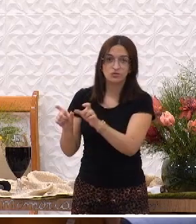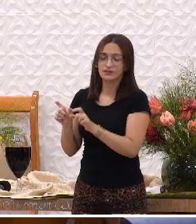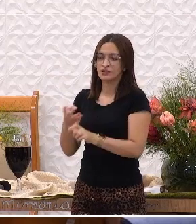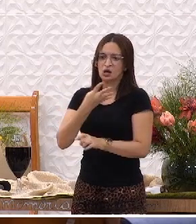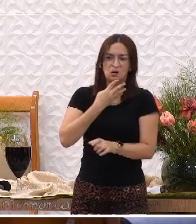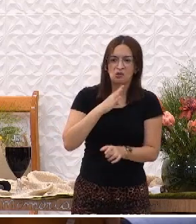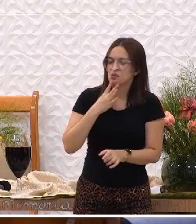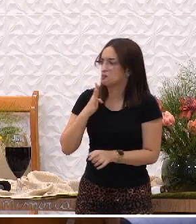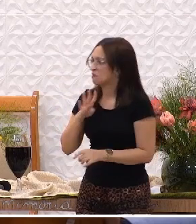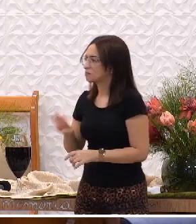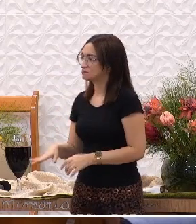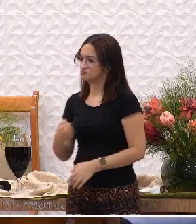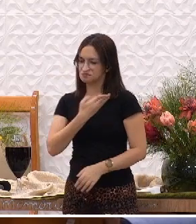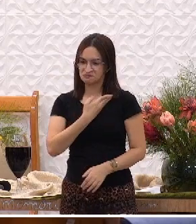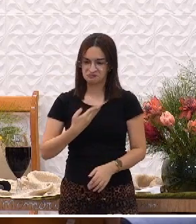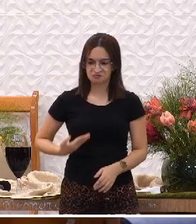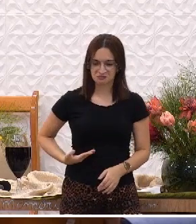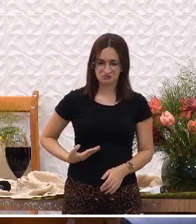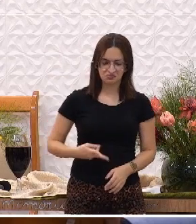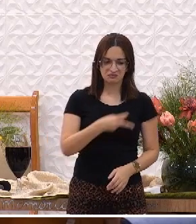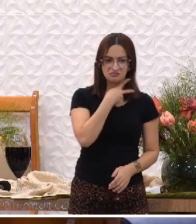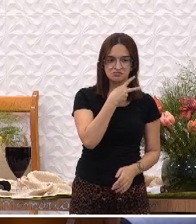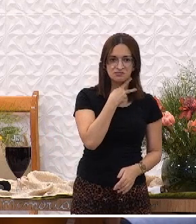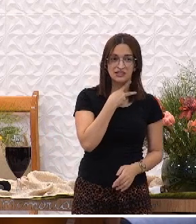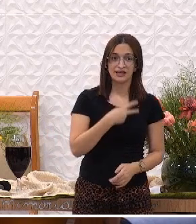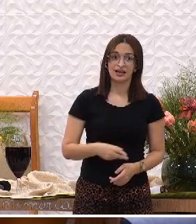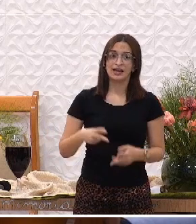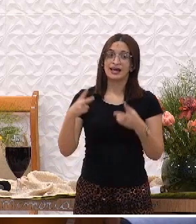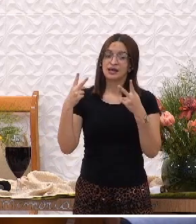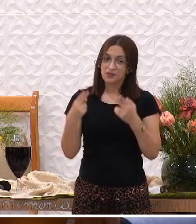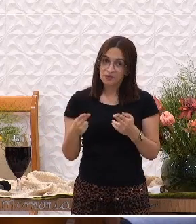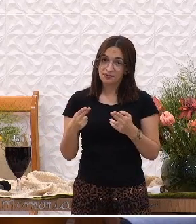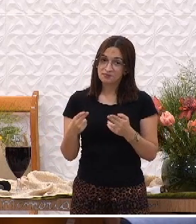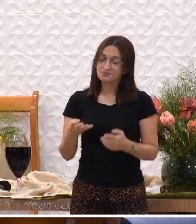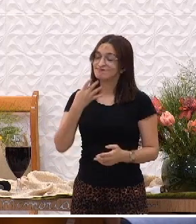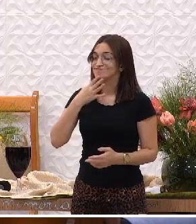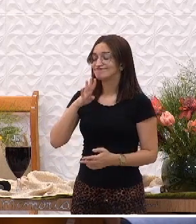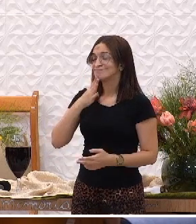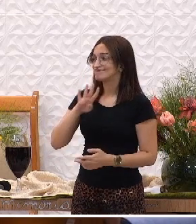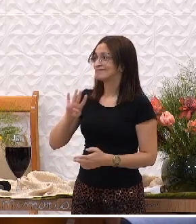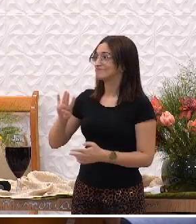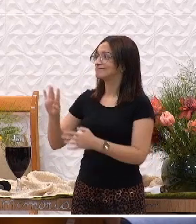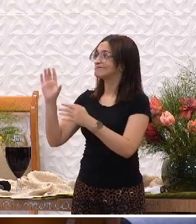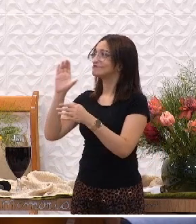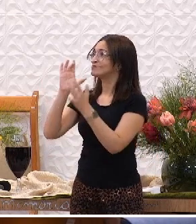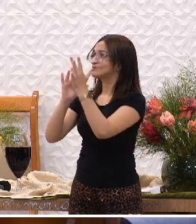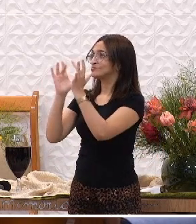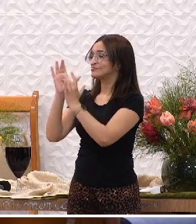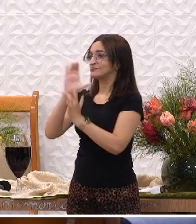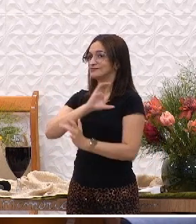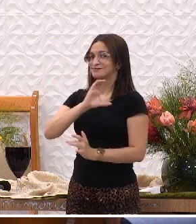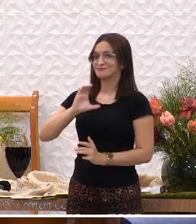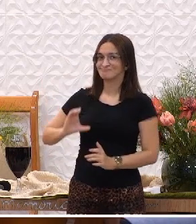existem lugares e pessoas hoje que não conhecem Cristo. Então, E aí fica essa reflexão em relação